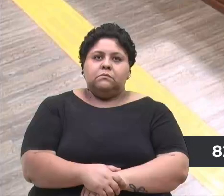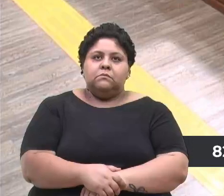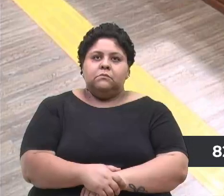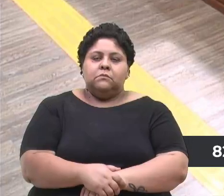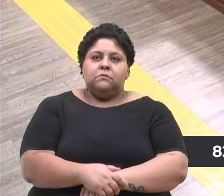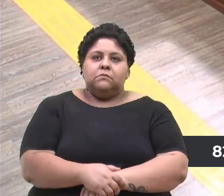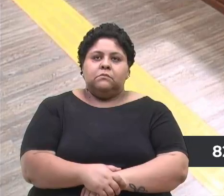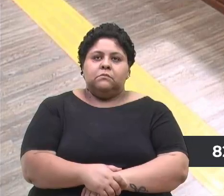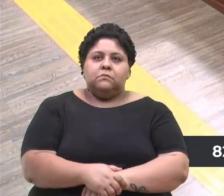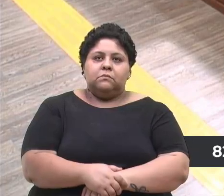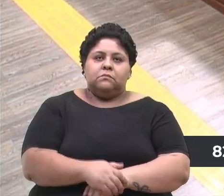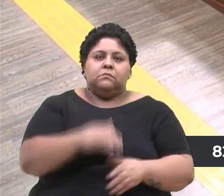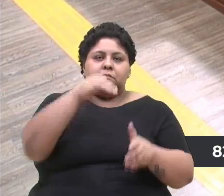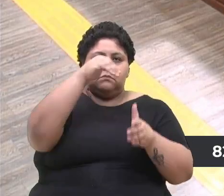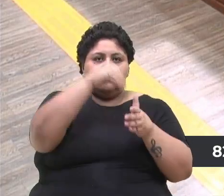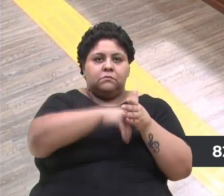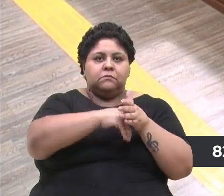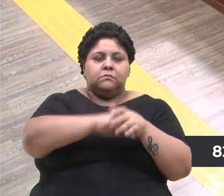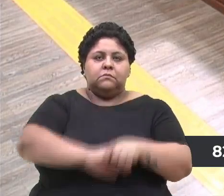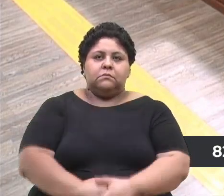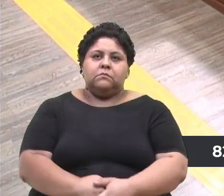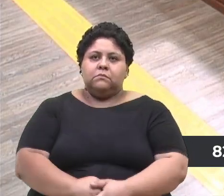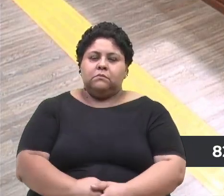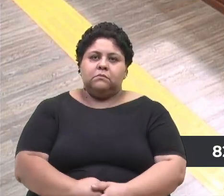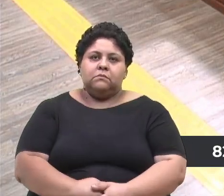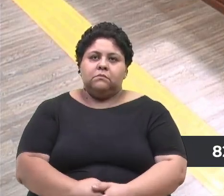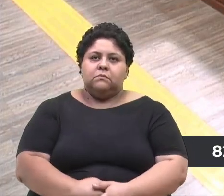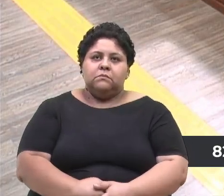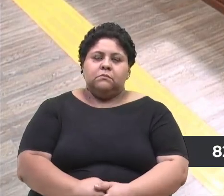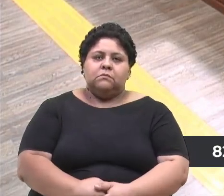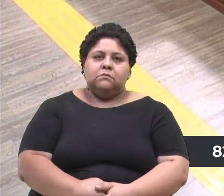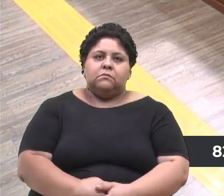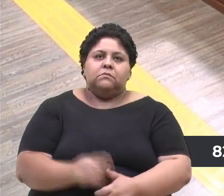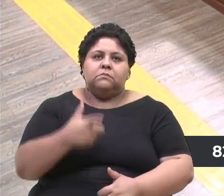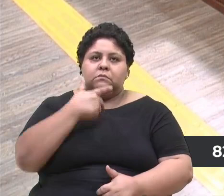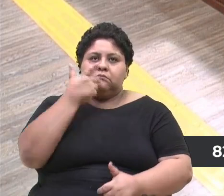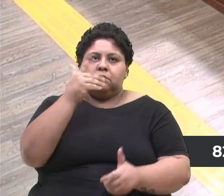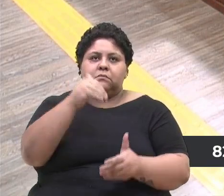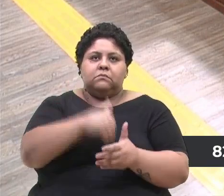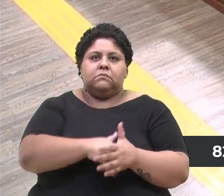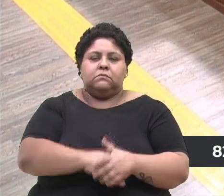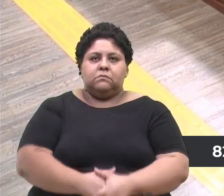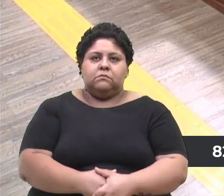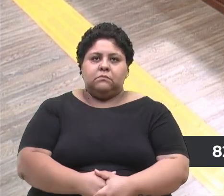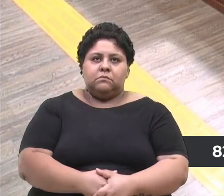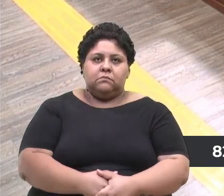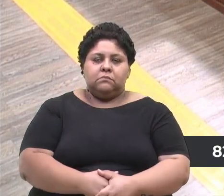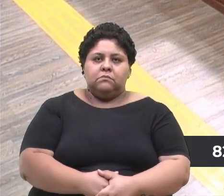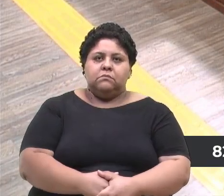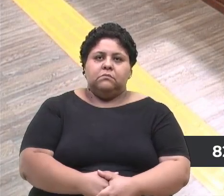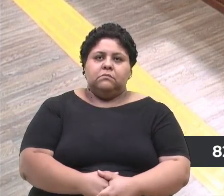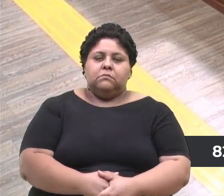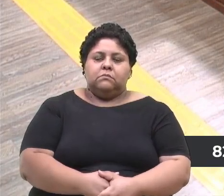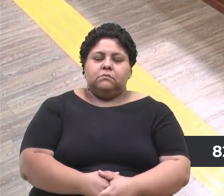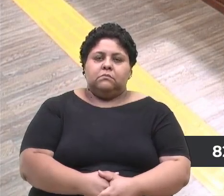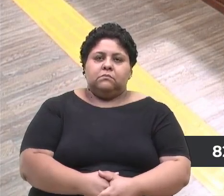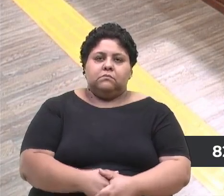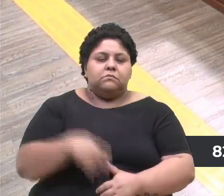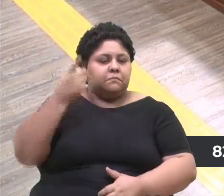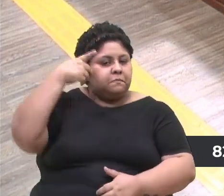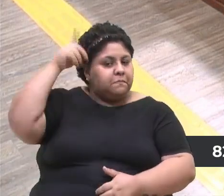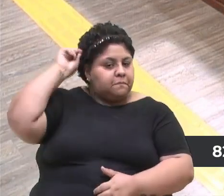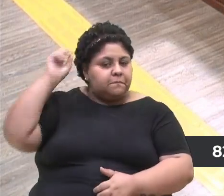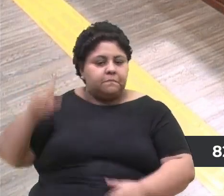Em votação. Para declarar voto, presidente. Para declarar voto, Lucas Gil.